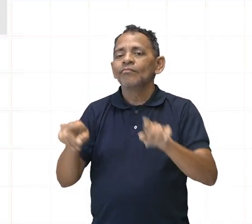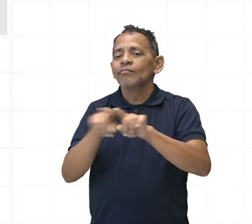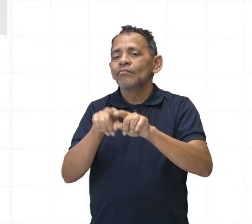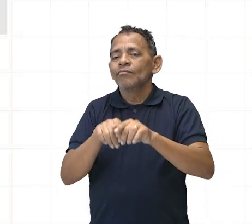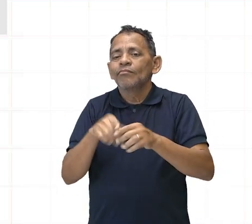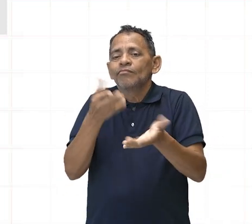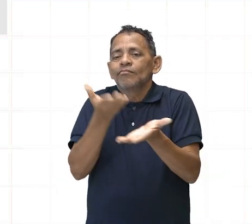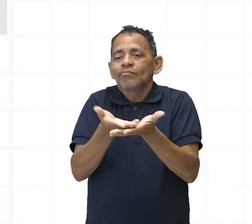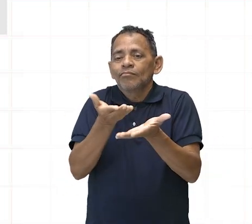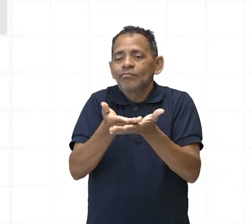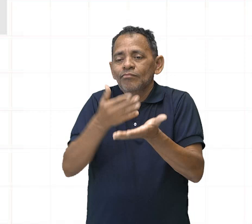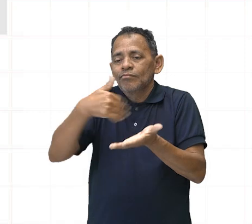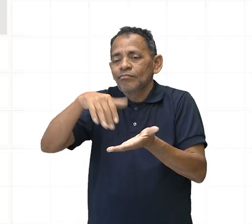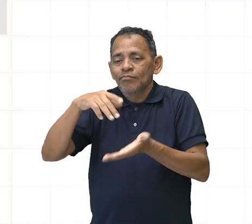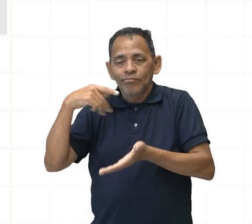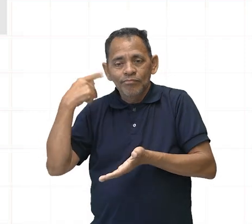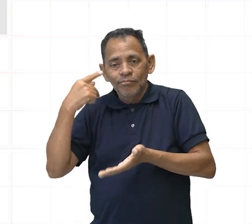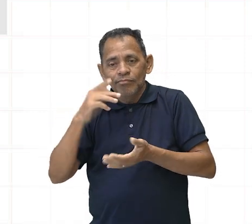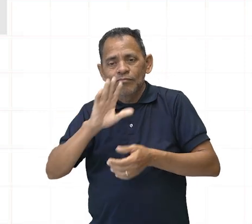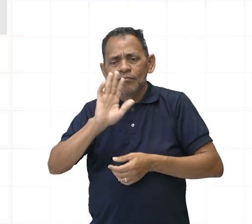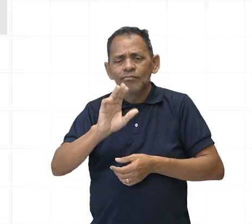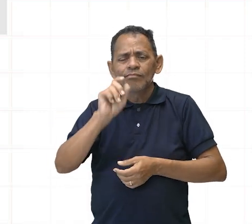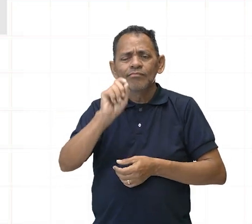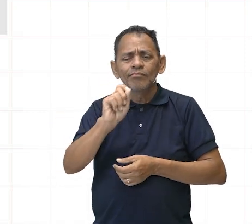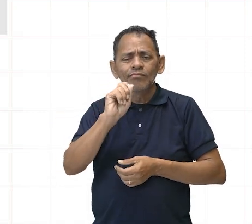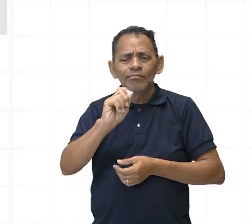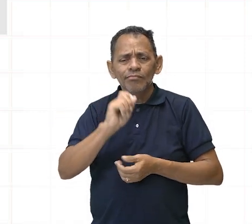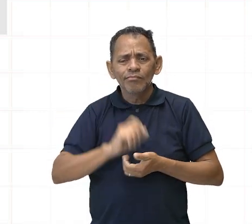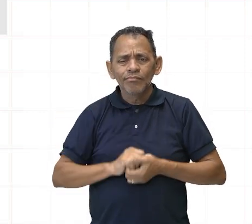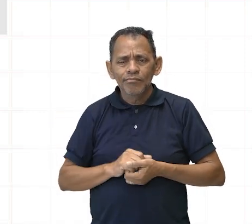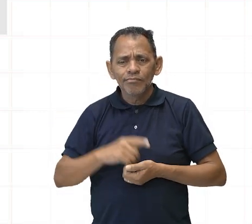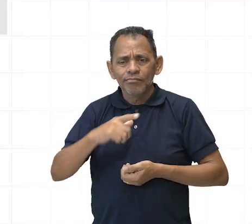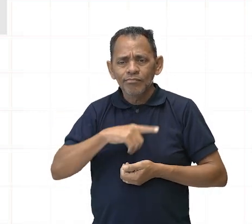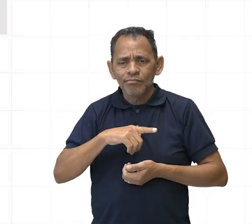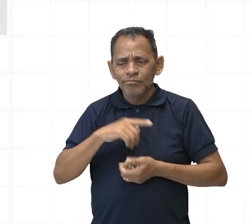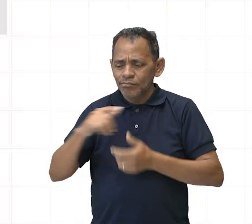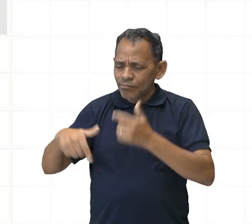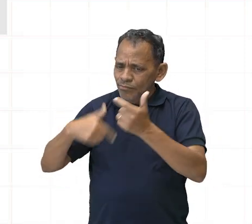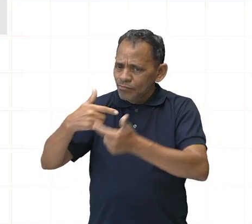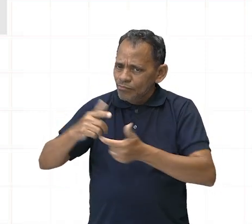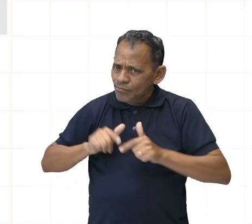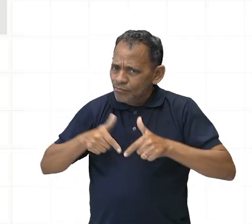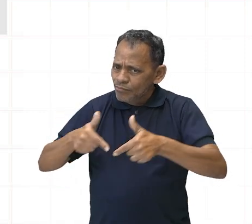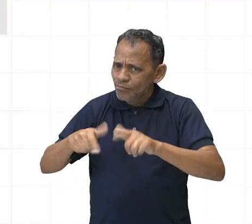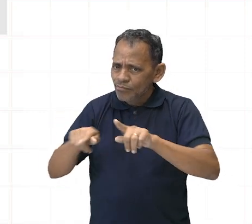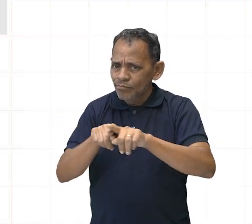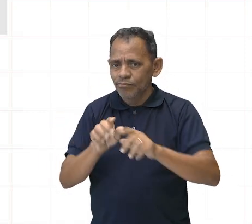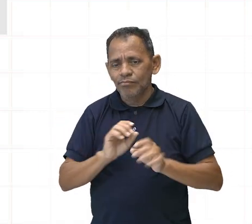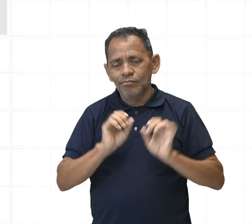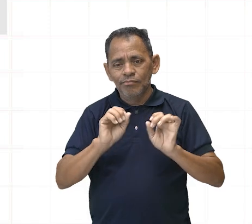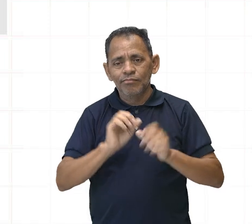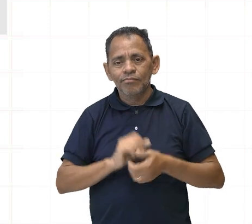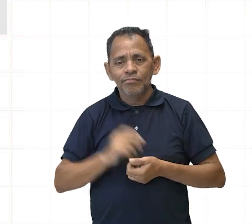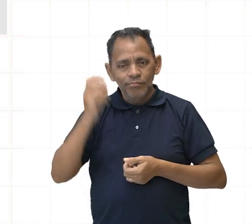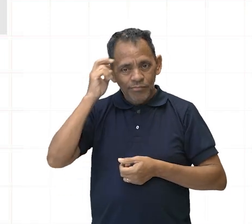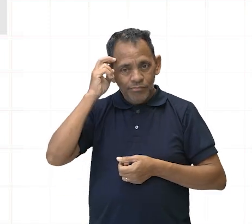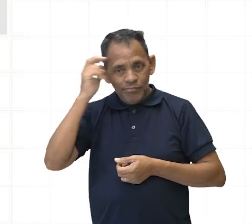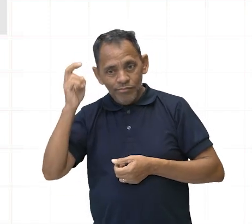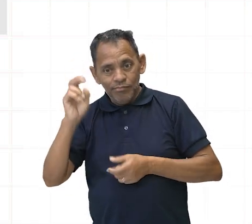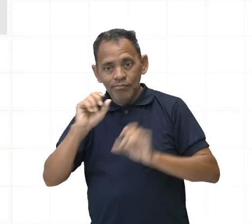parte política. Mas quem pegava esse trabalho, né, de atividades